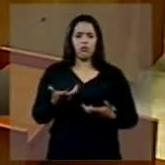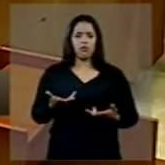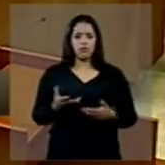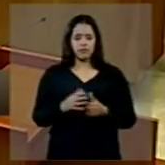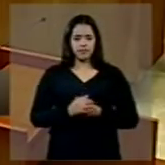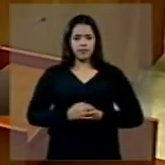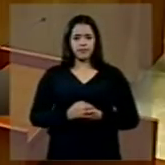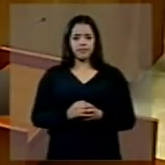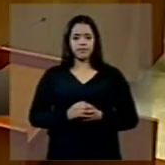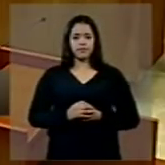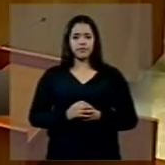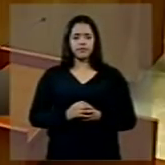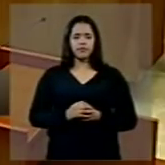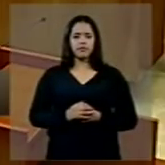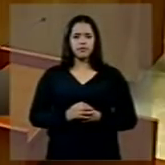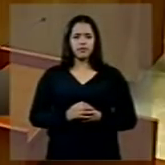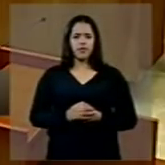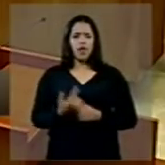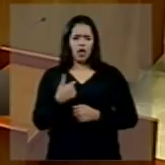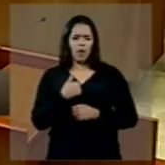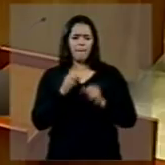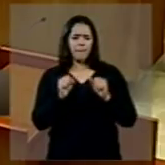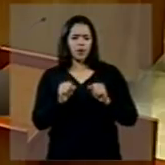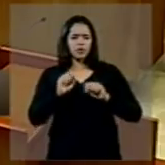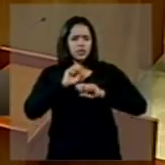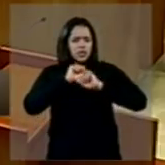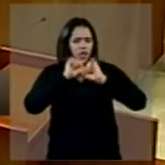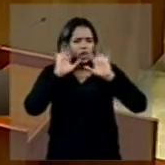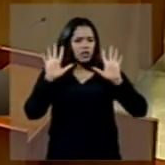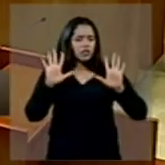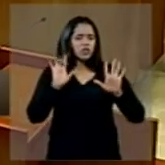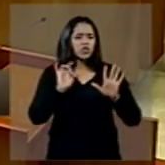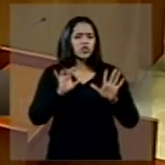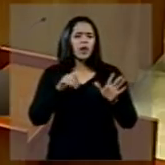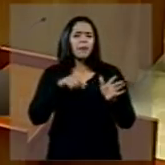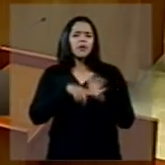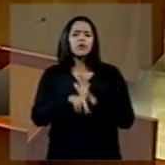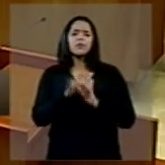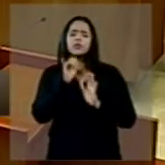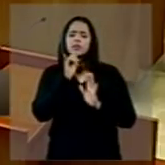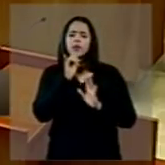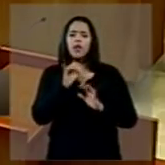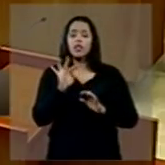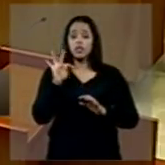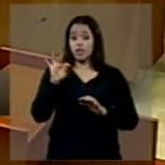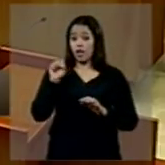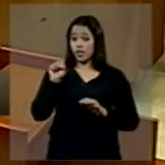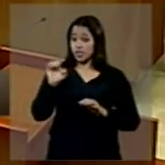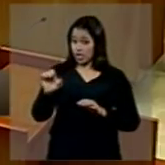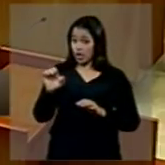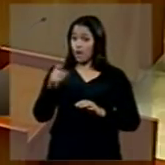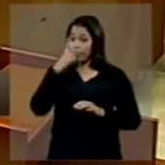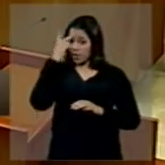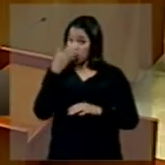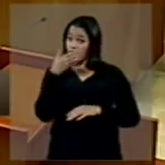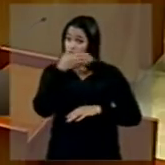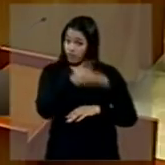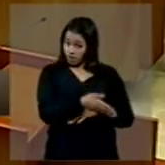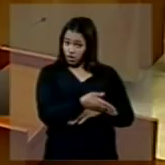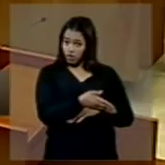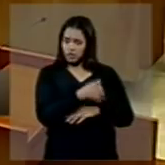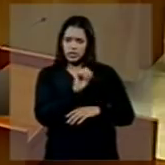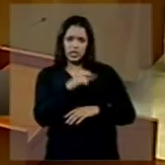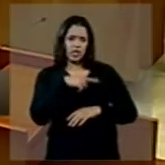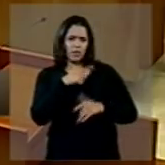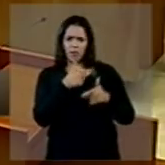Posso esclarecer só essa pergunta, que eu também tive essa dúvida? A resolução do TSE diz que ele comparece ao recadastramento, se ele tiver um